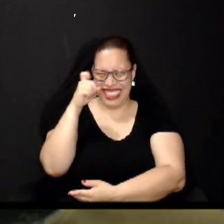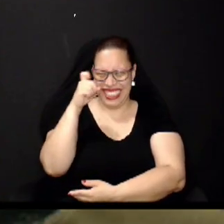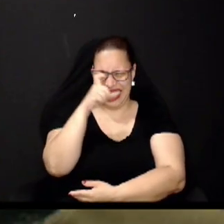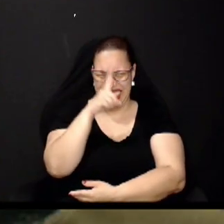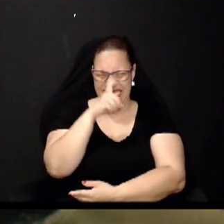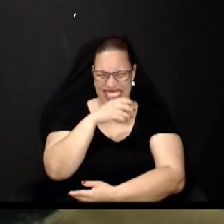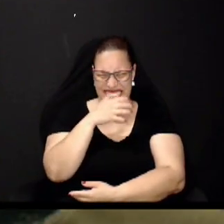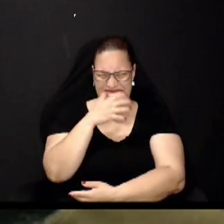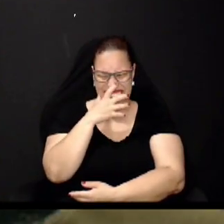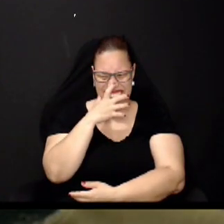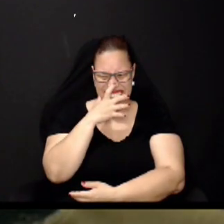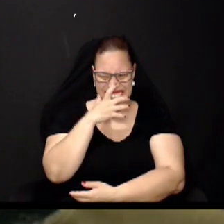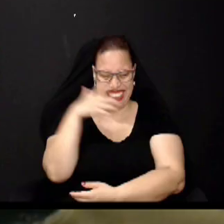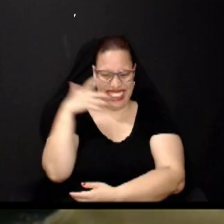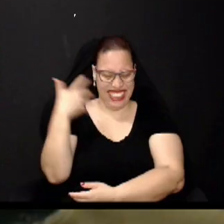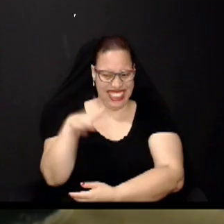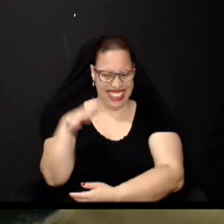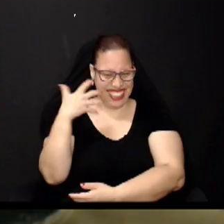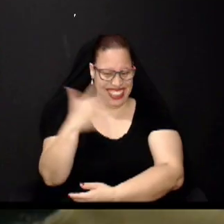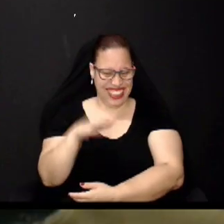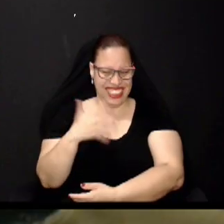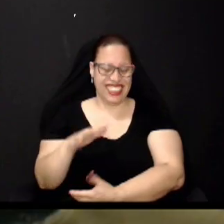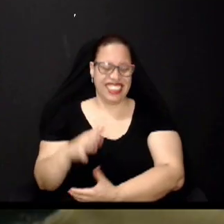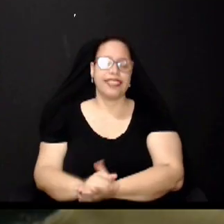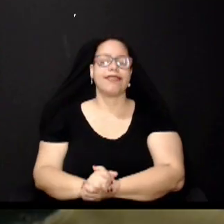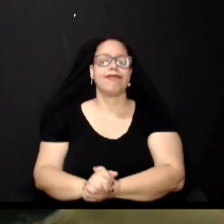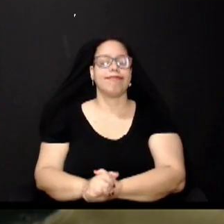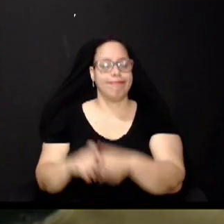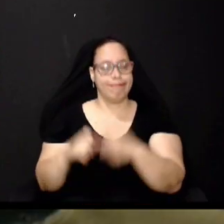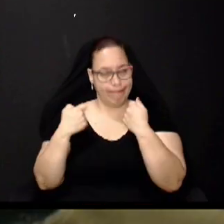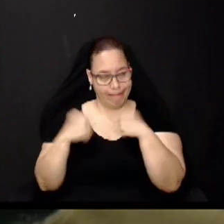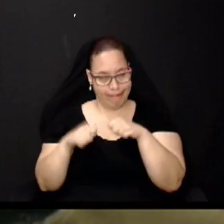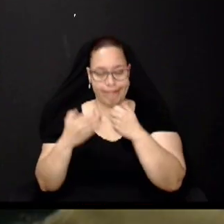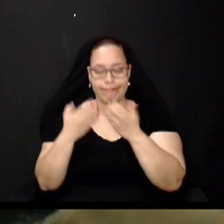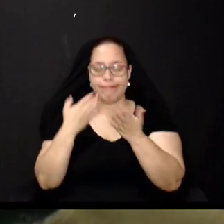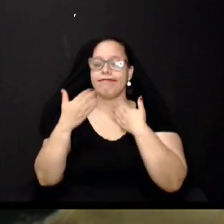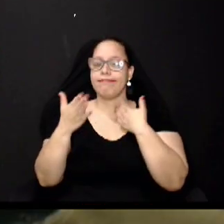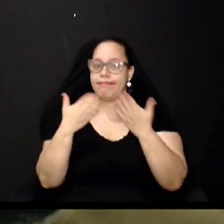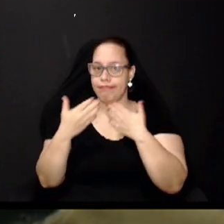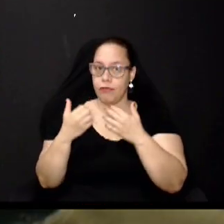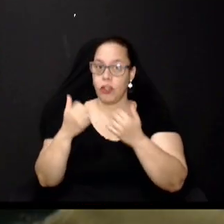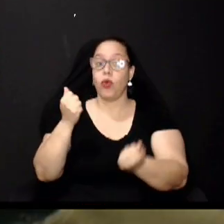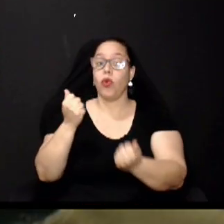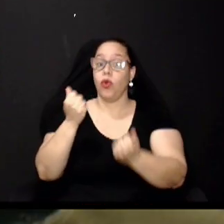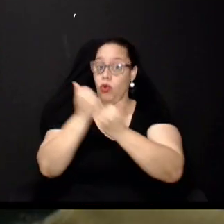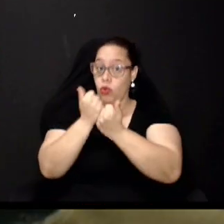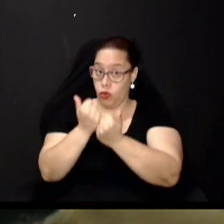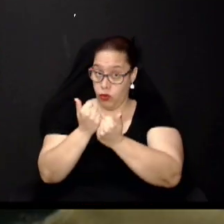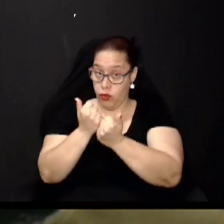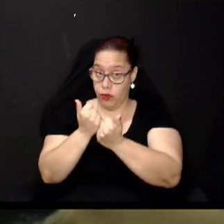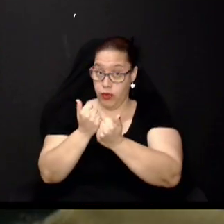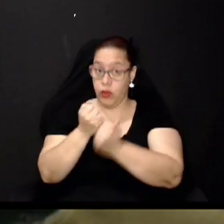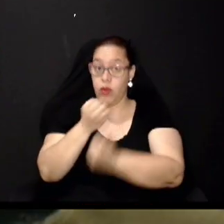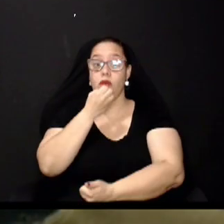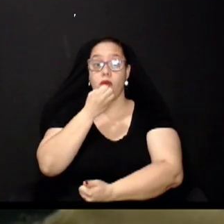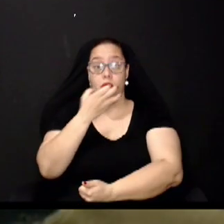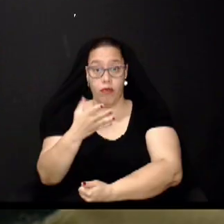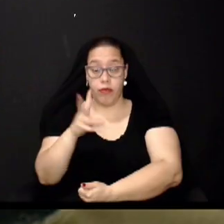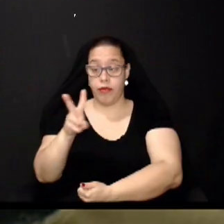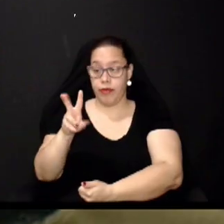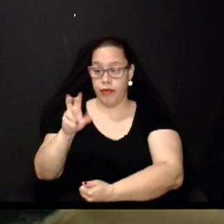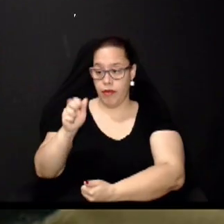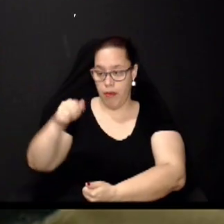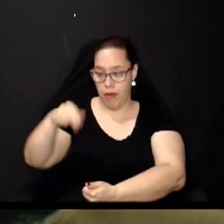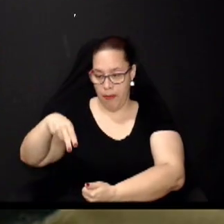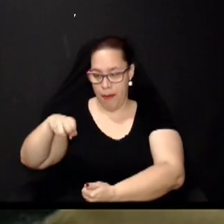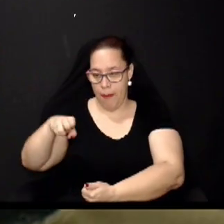É desafiador, é por isso que a gente precisa contar com uma rede de apoio, assim como bem pontuou a Vanessa e a